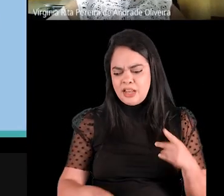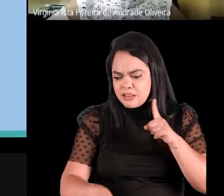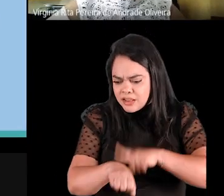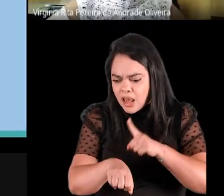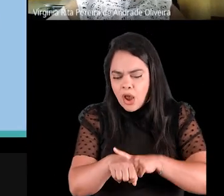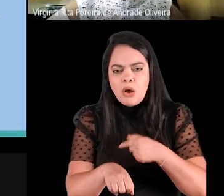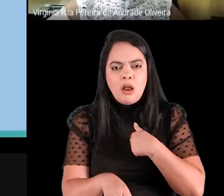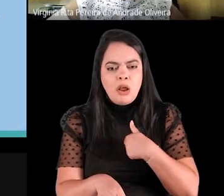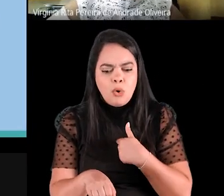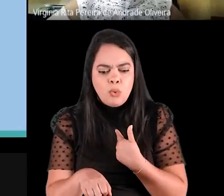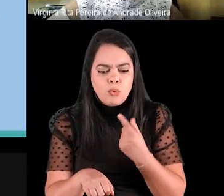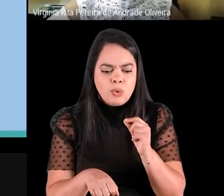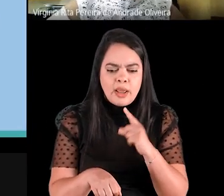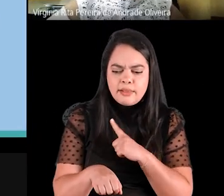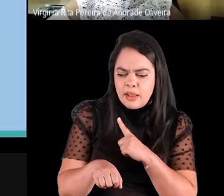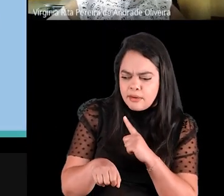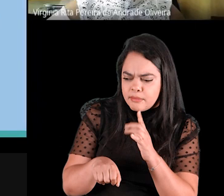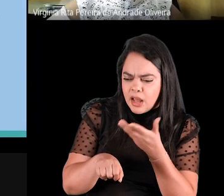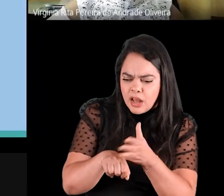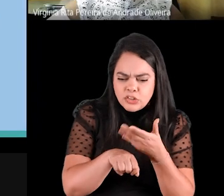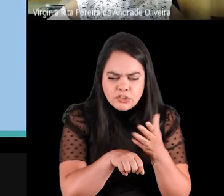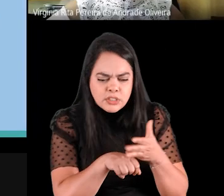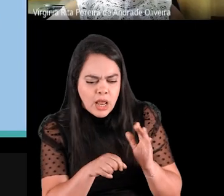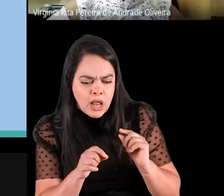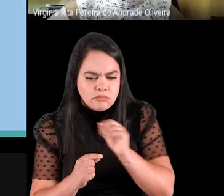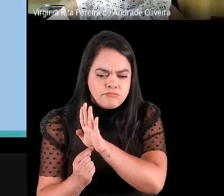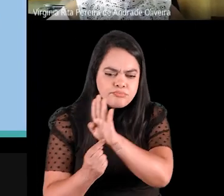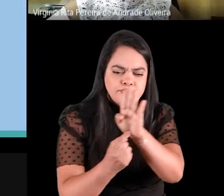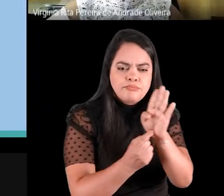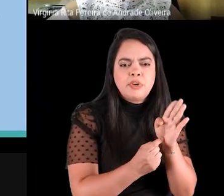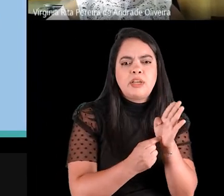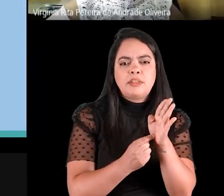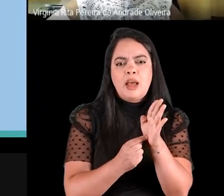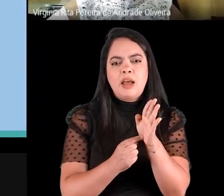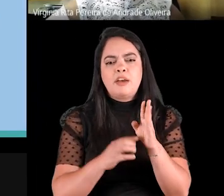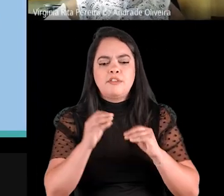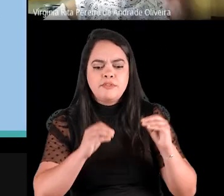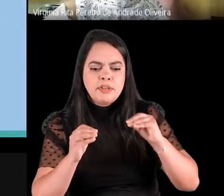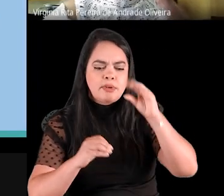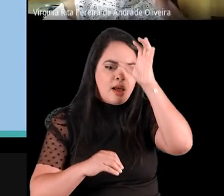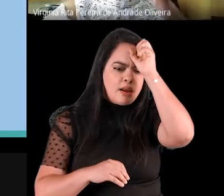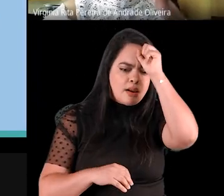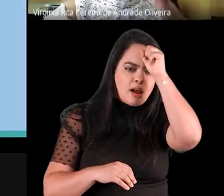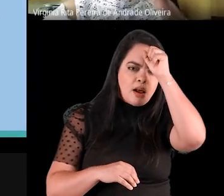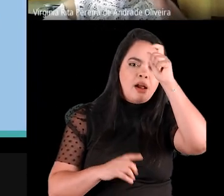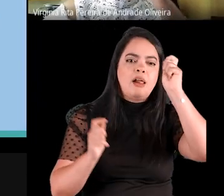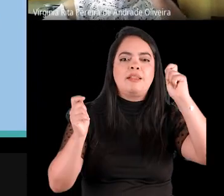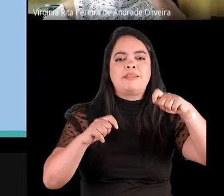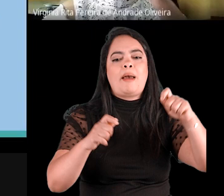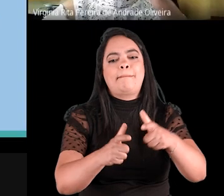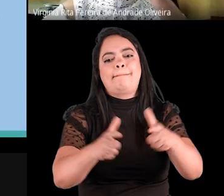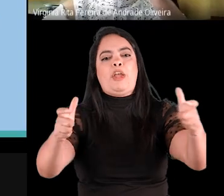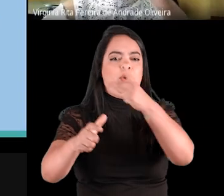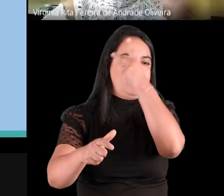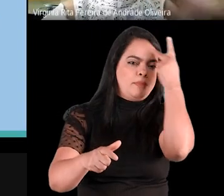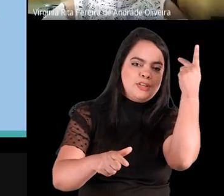apresento atividades, né, flexibilizo na apresentação dessas aprendizagens, eu contemplo um número maior de pessoas, né,